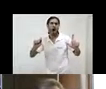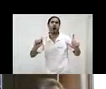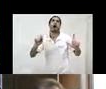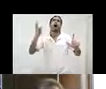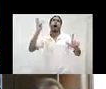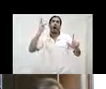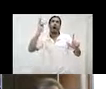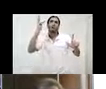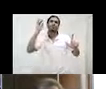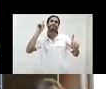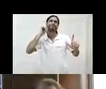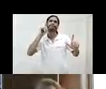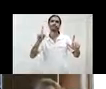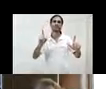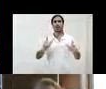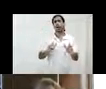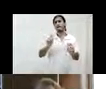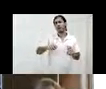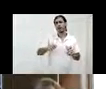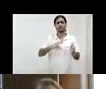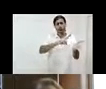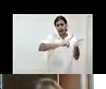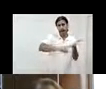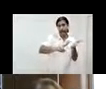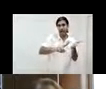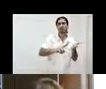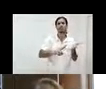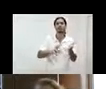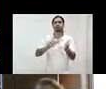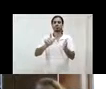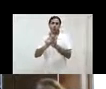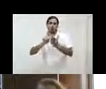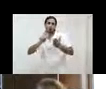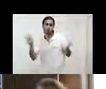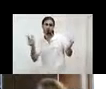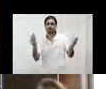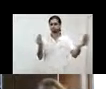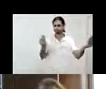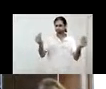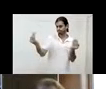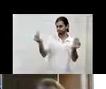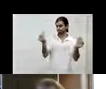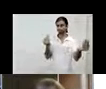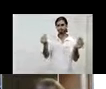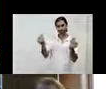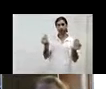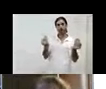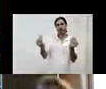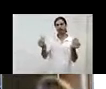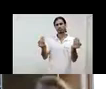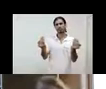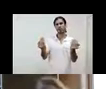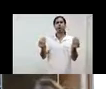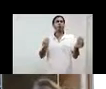os jornais, com a carta, com o diário, quem escreveu, a história desses sujeitos que escreveram, o